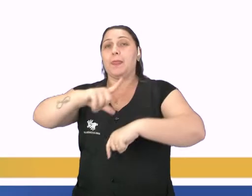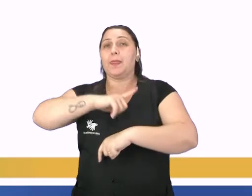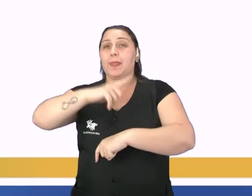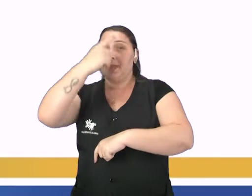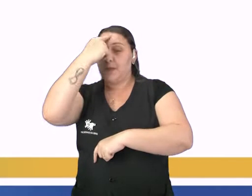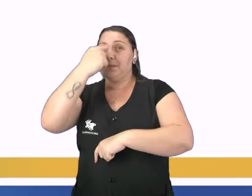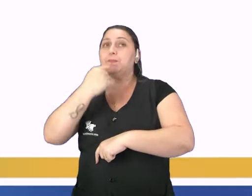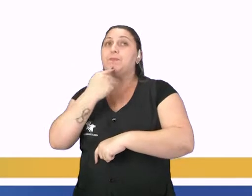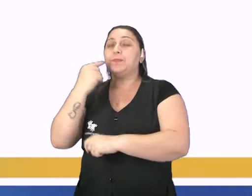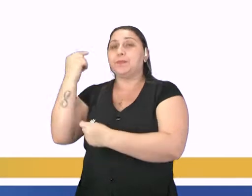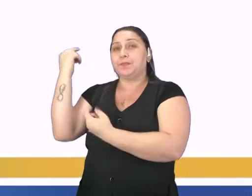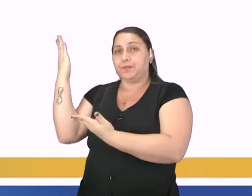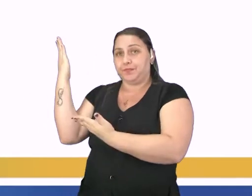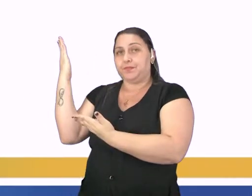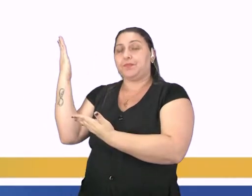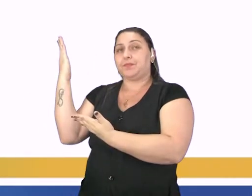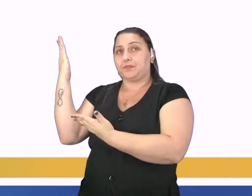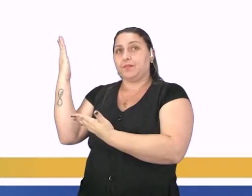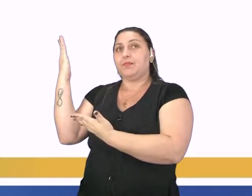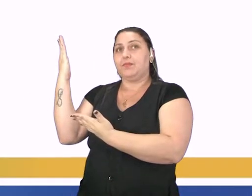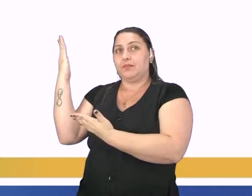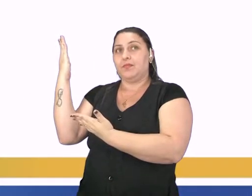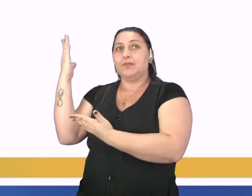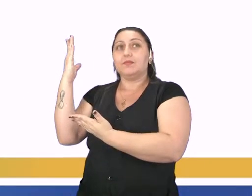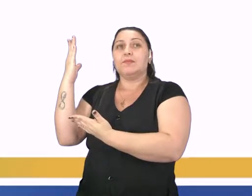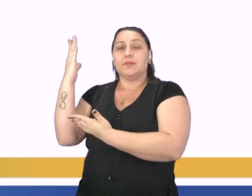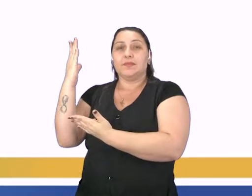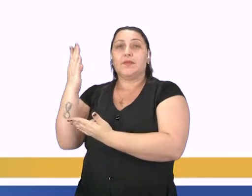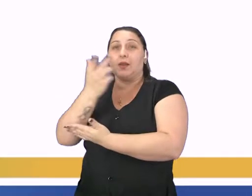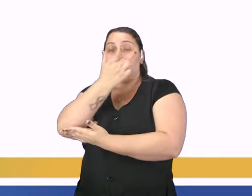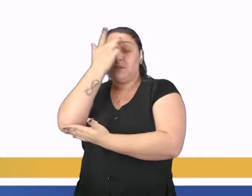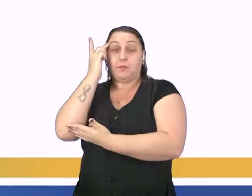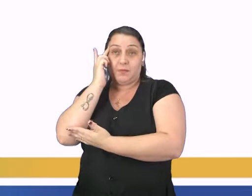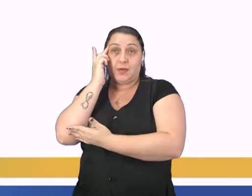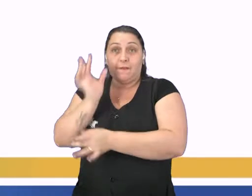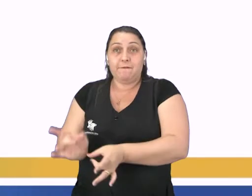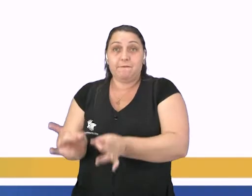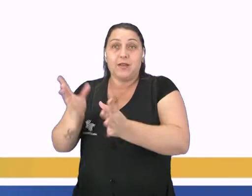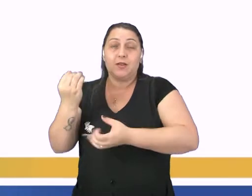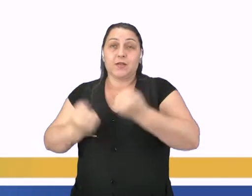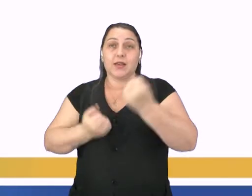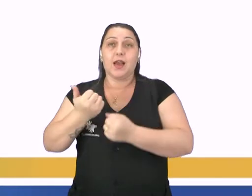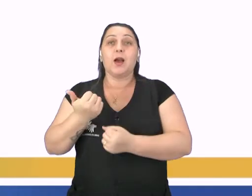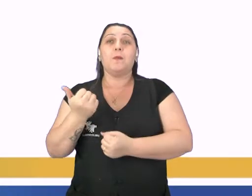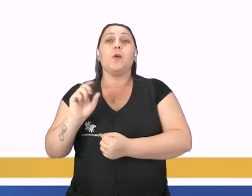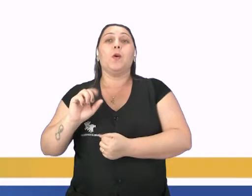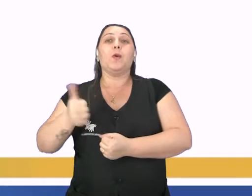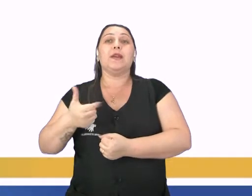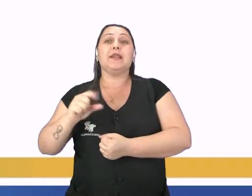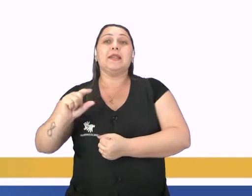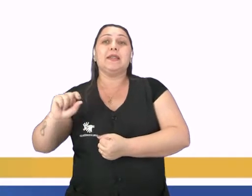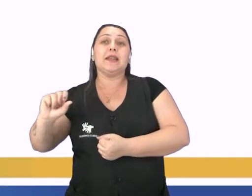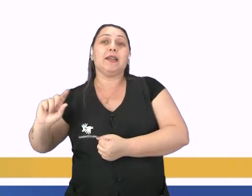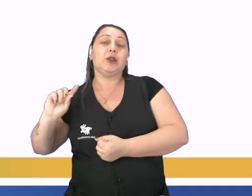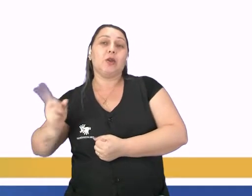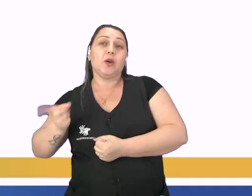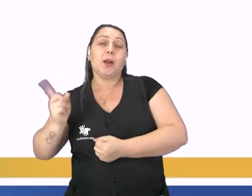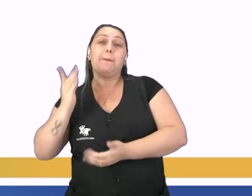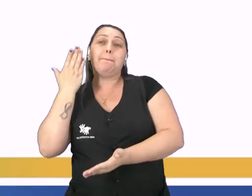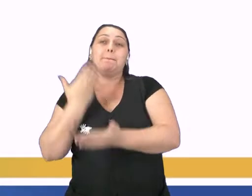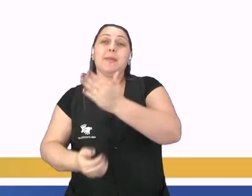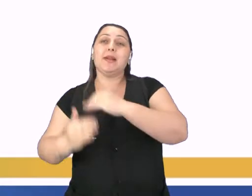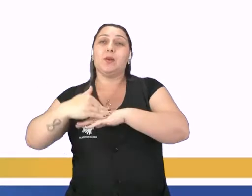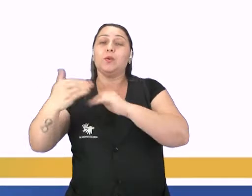imagem de um investidor que oferece seu carro por $100 em dinheiro, pois perdeu tudo na Bolsa de